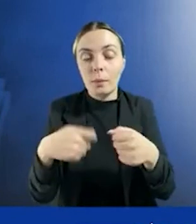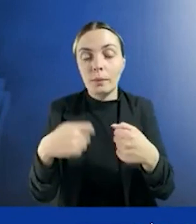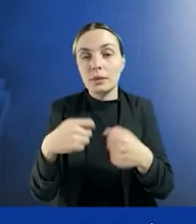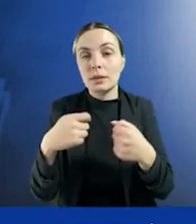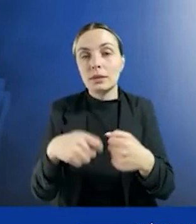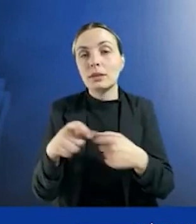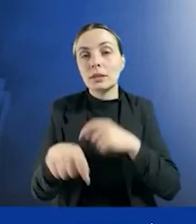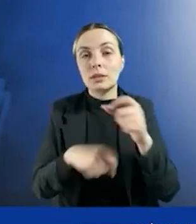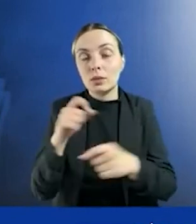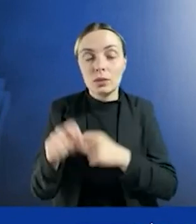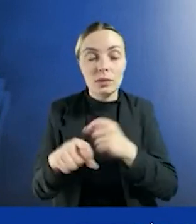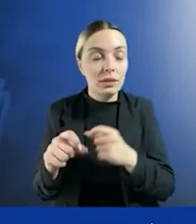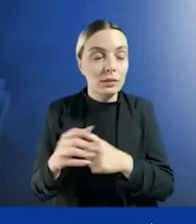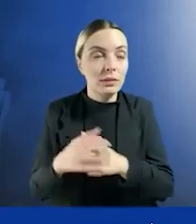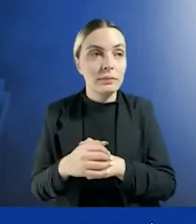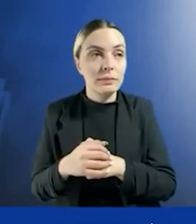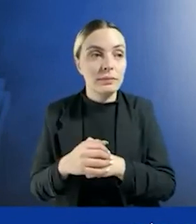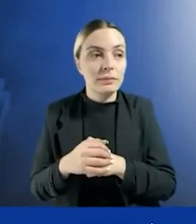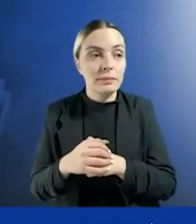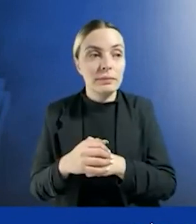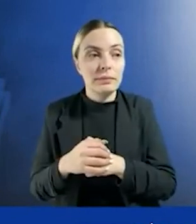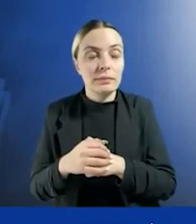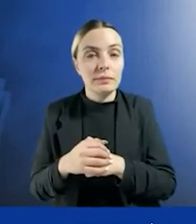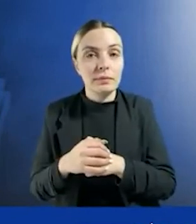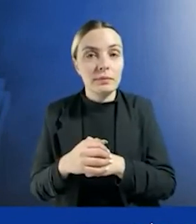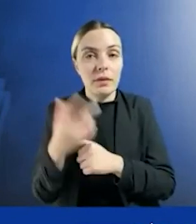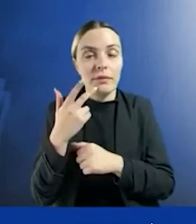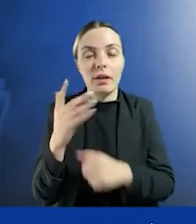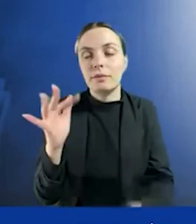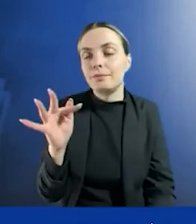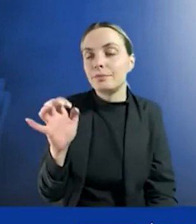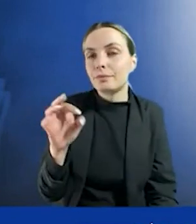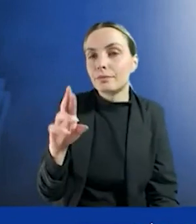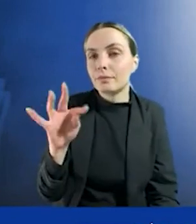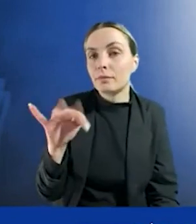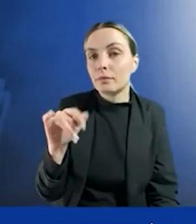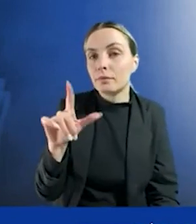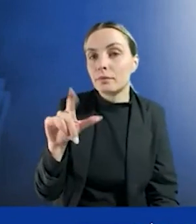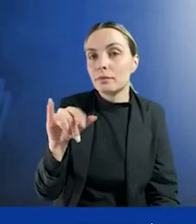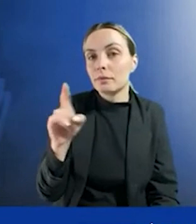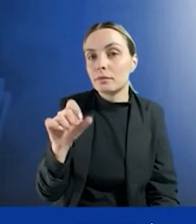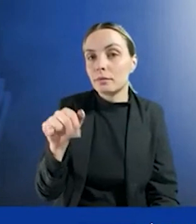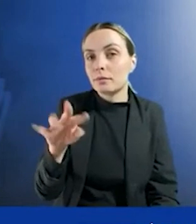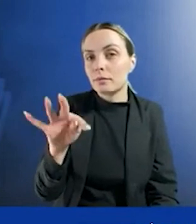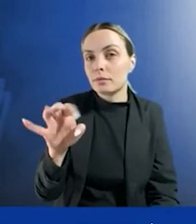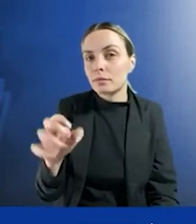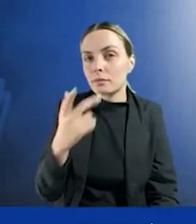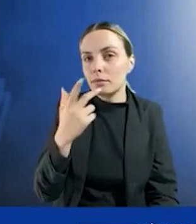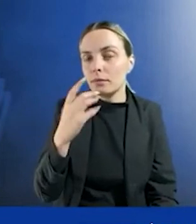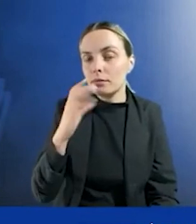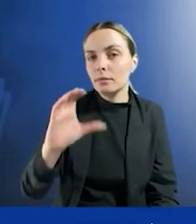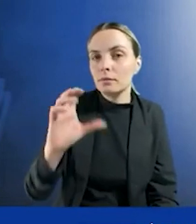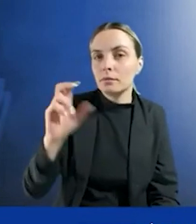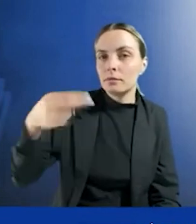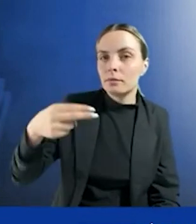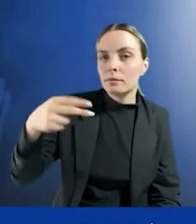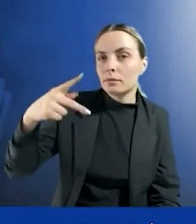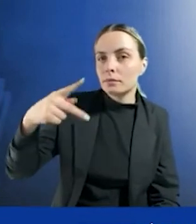gente fala de fertilizante, a gente fala de CPK, CNPK, o C é